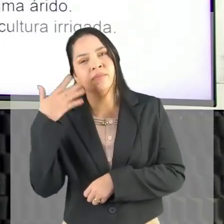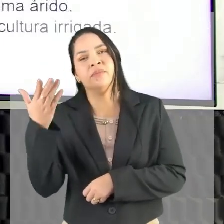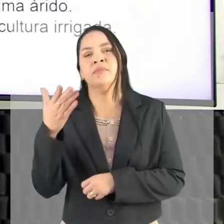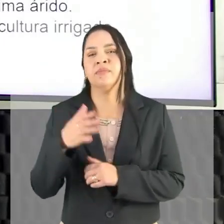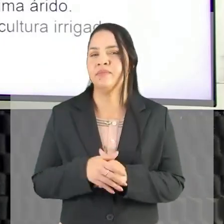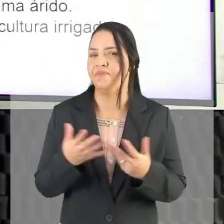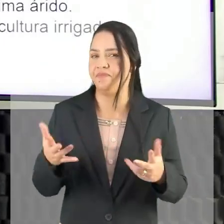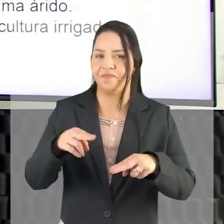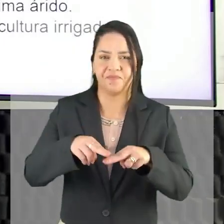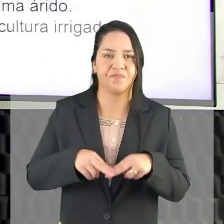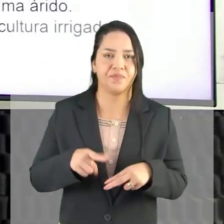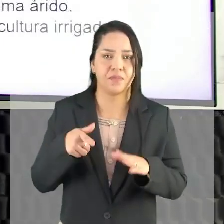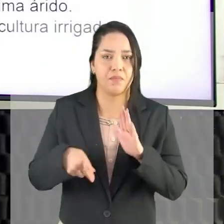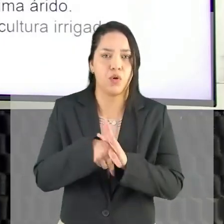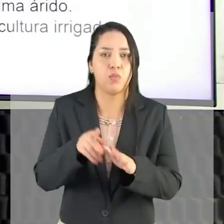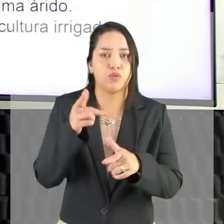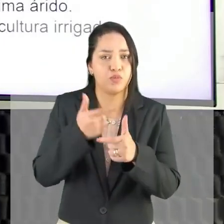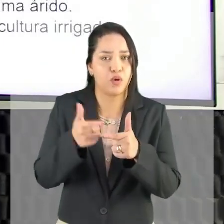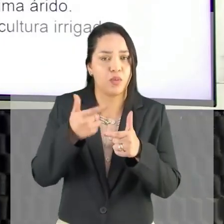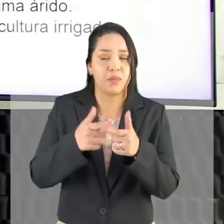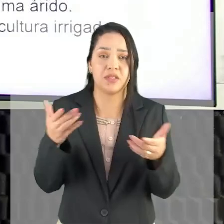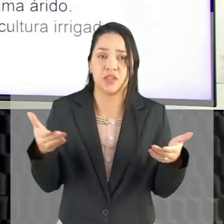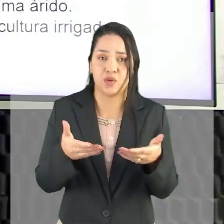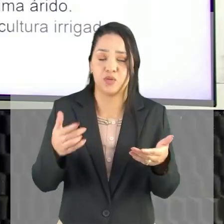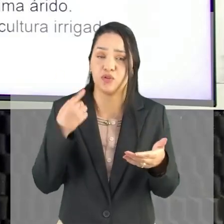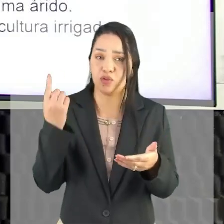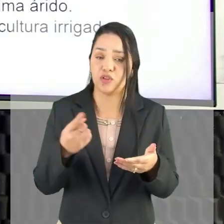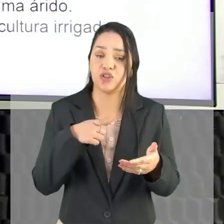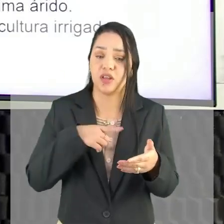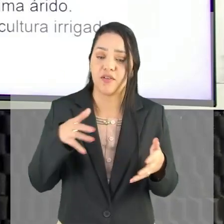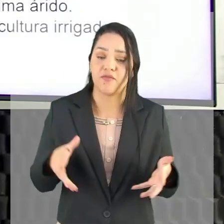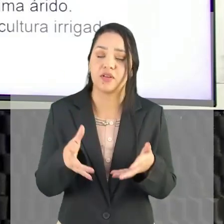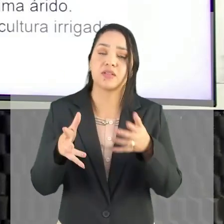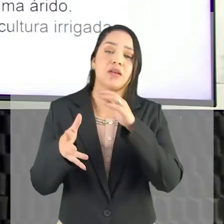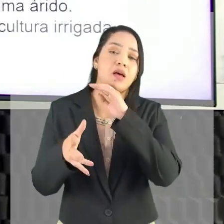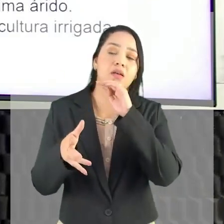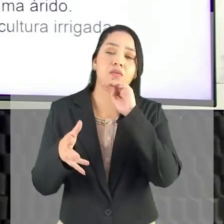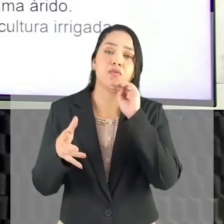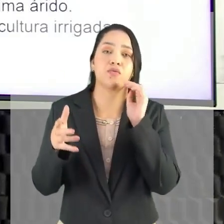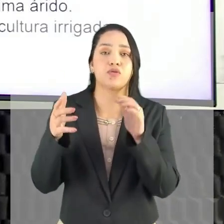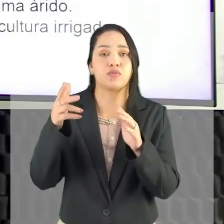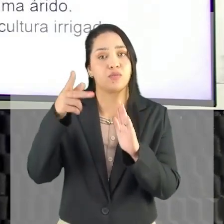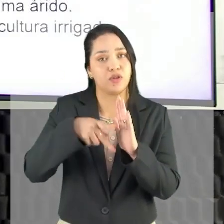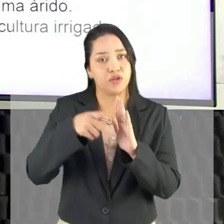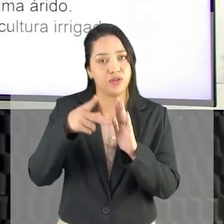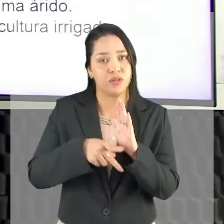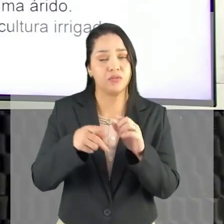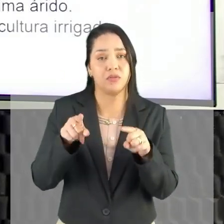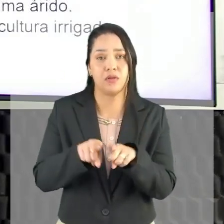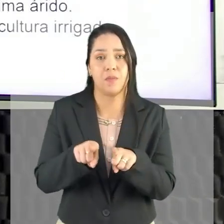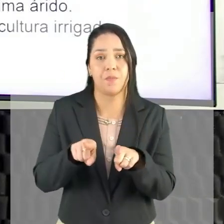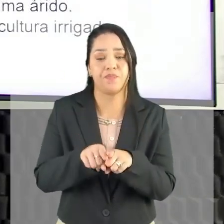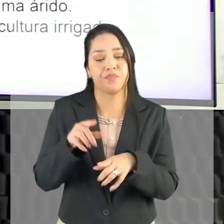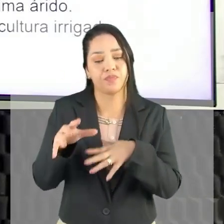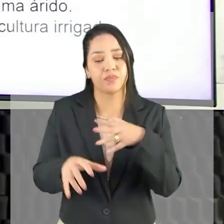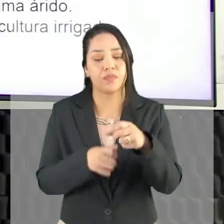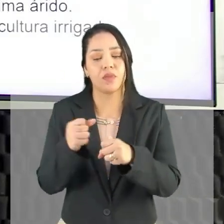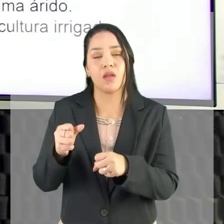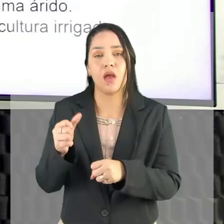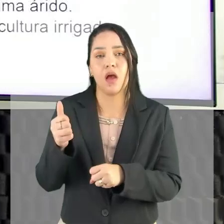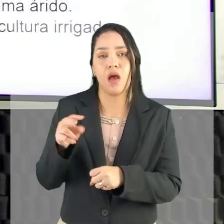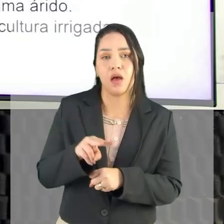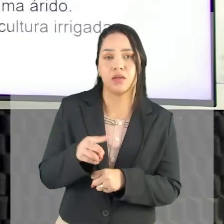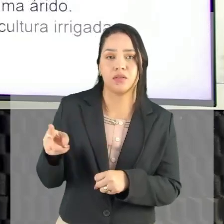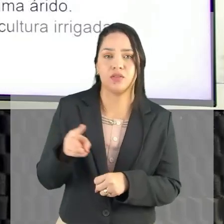bom? Então esse é um dos grandes problemas que, inclusive hoje, tem forçado bastante os projetos hidrelétricos a buscar